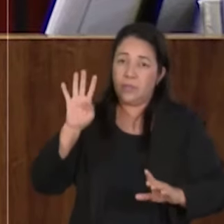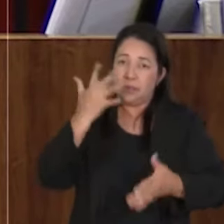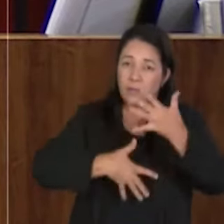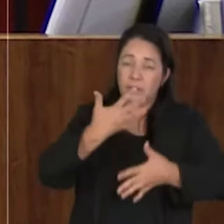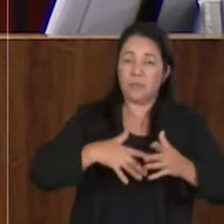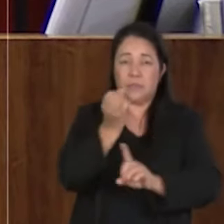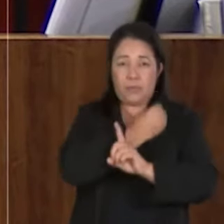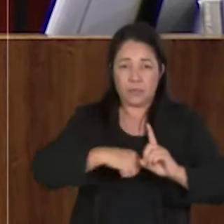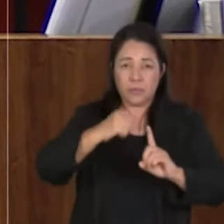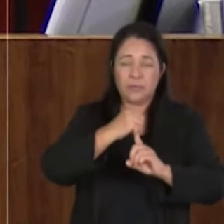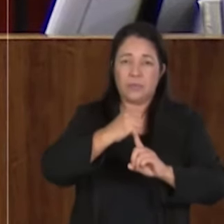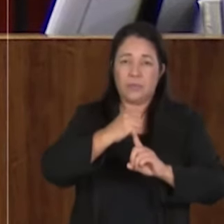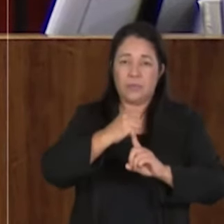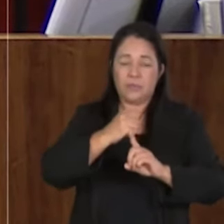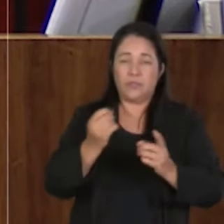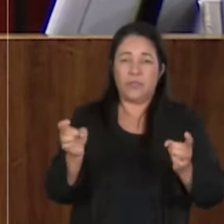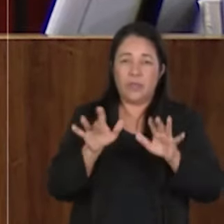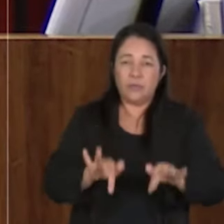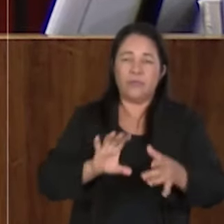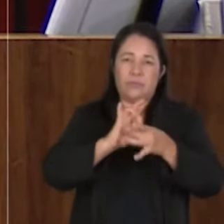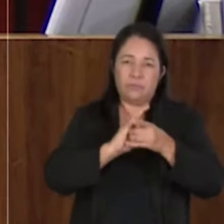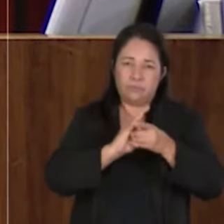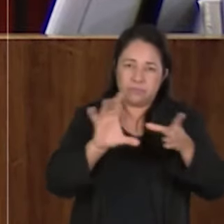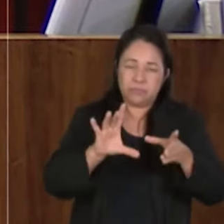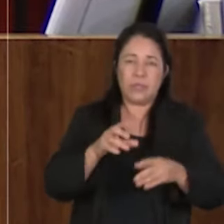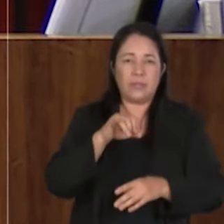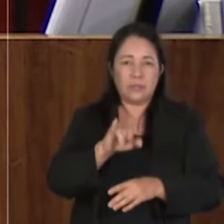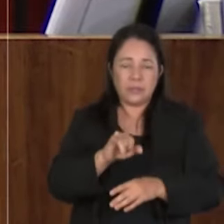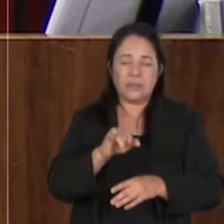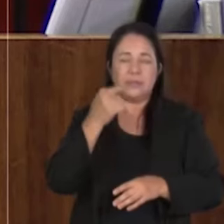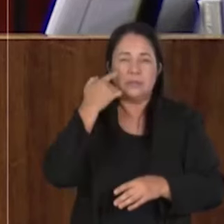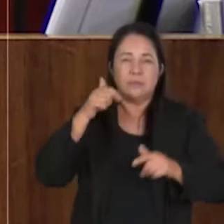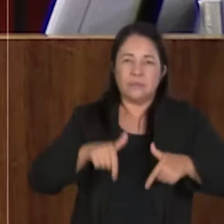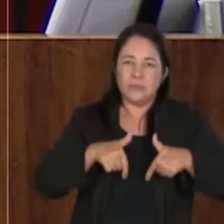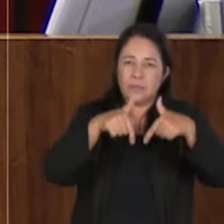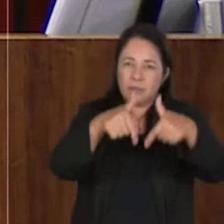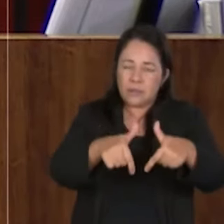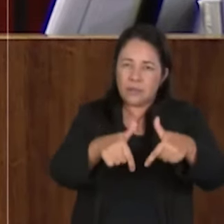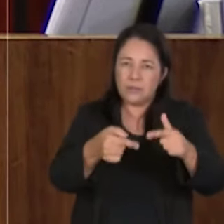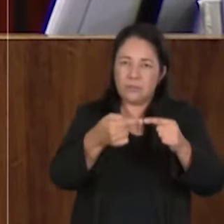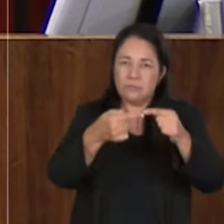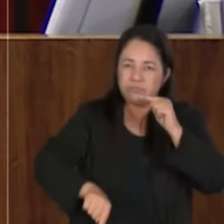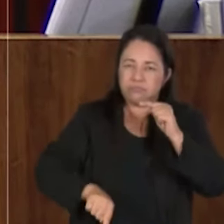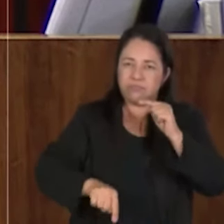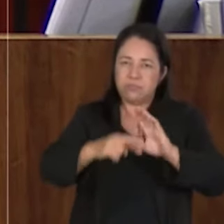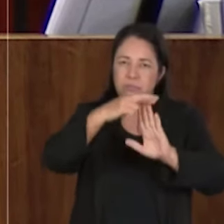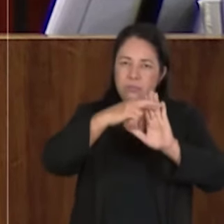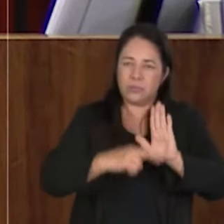democracia. Por despreparo, descaso ou tática ilegítima e desqualificada de